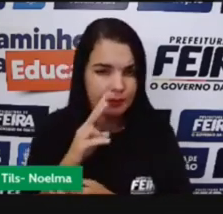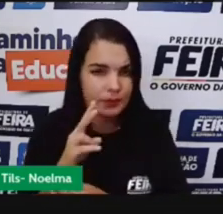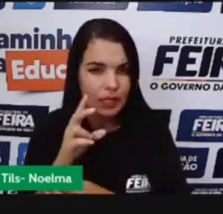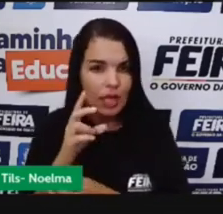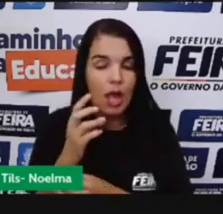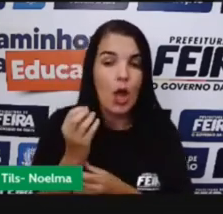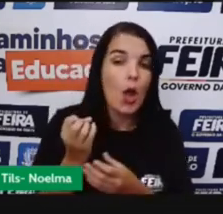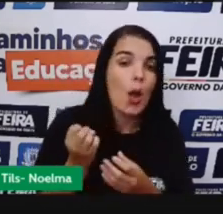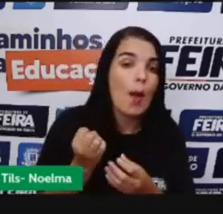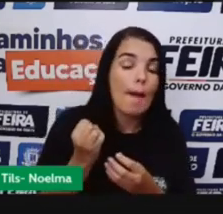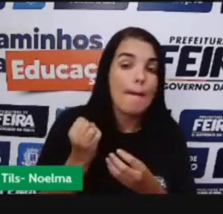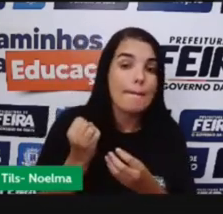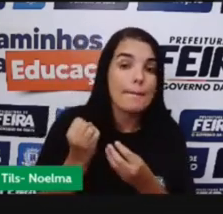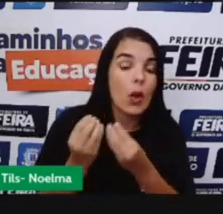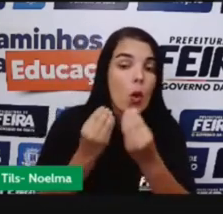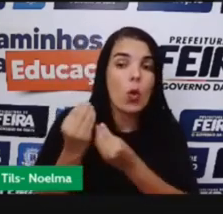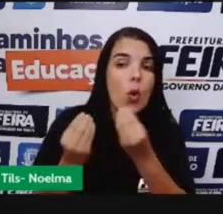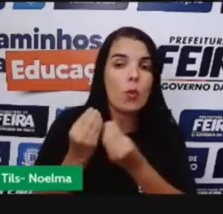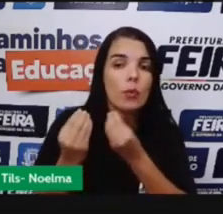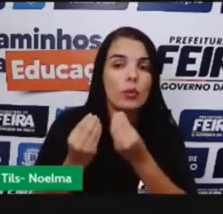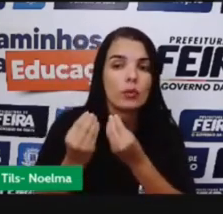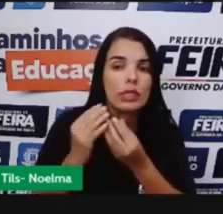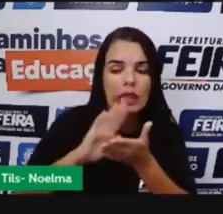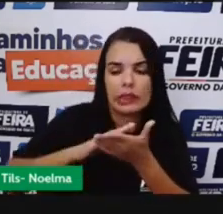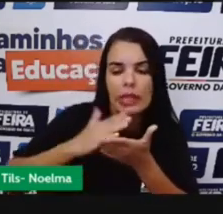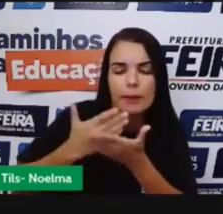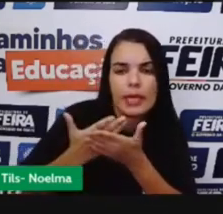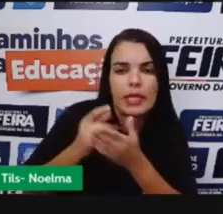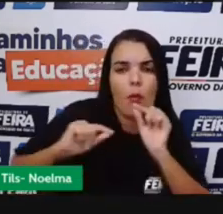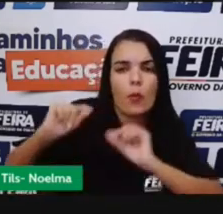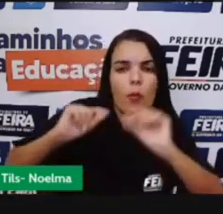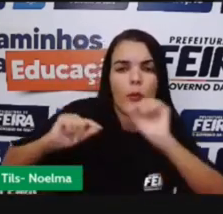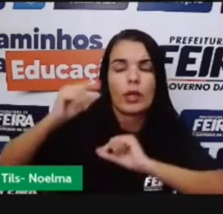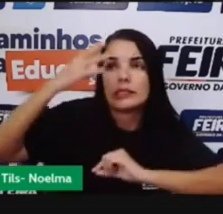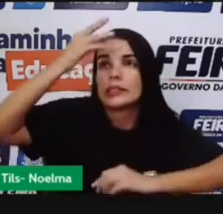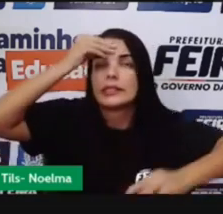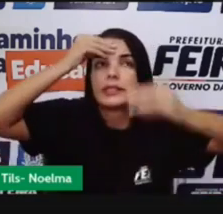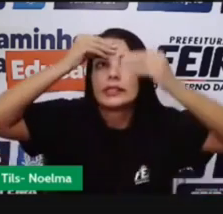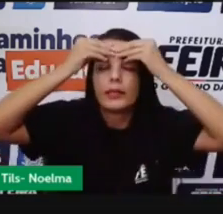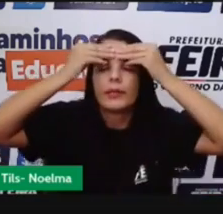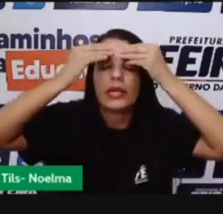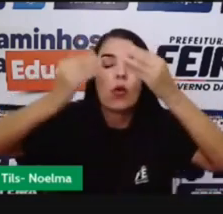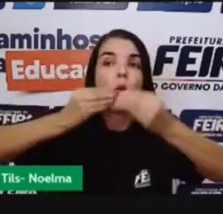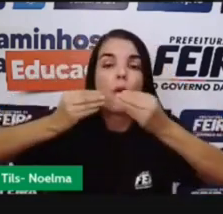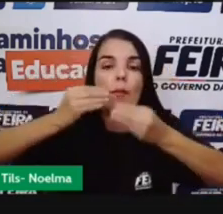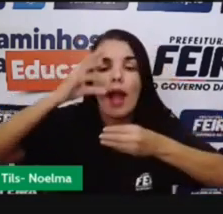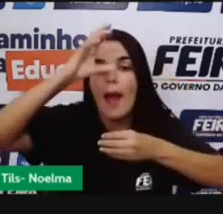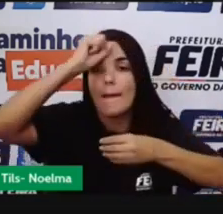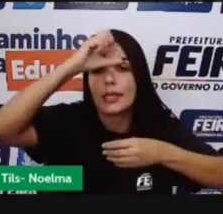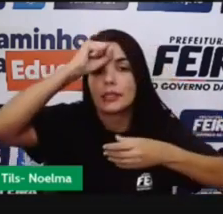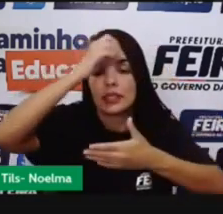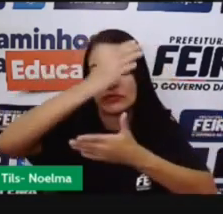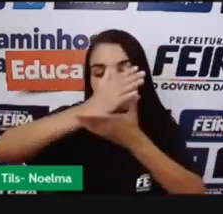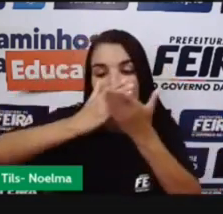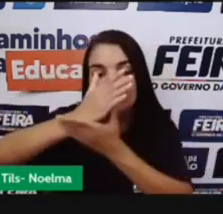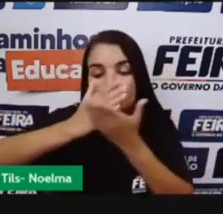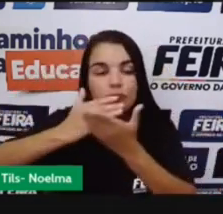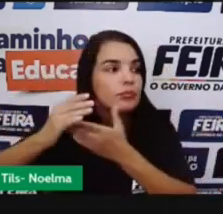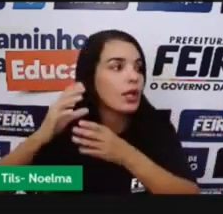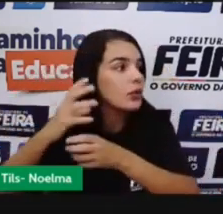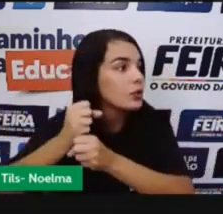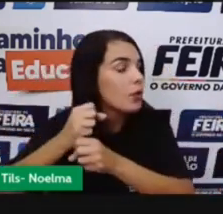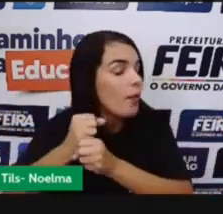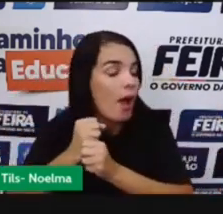aí da nossa interpretação aqui, sobre o que a gente sabe, sobre como armar uma divisão de divisão, aqui